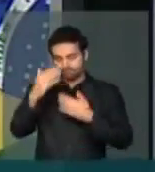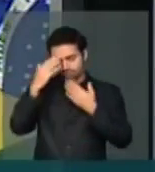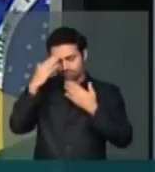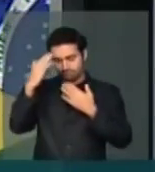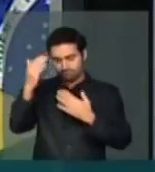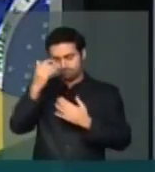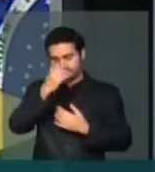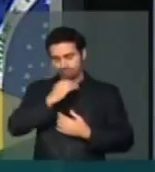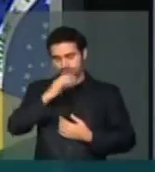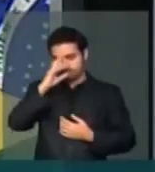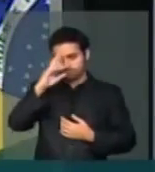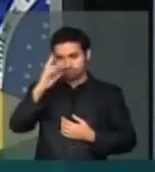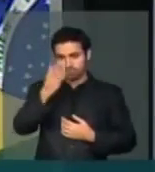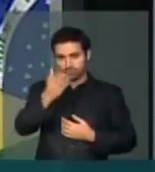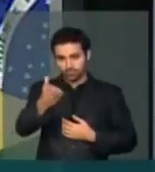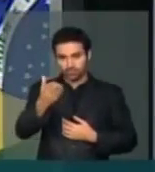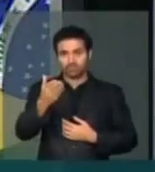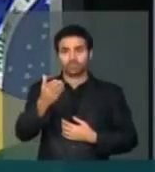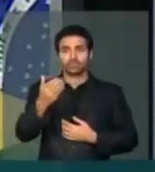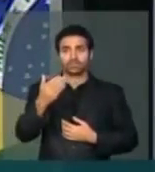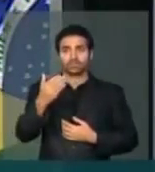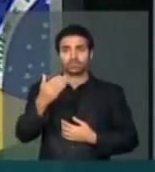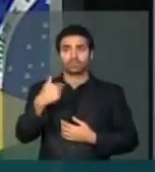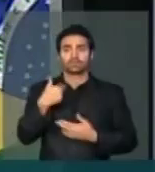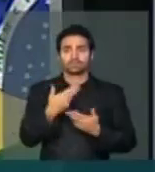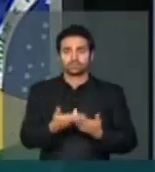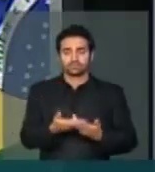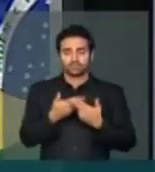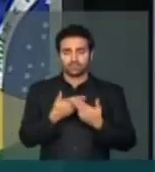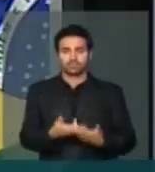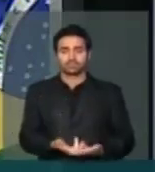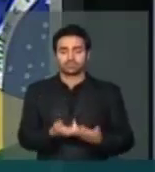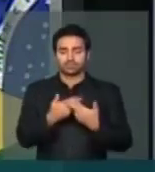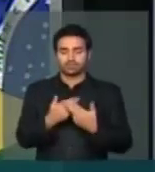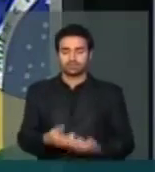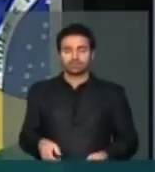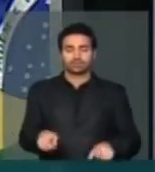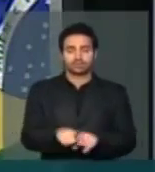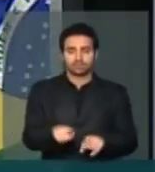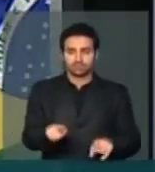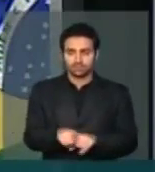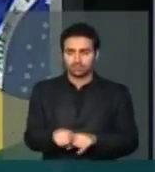Vossa Excelência a tolerância, a paciência e, acima de tudo, a